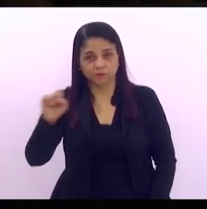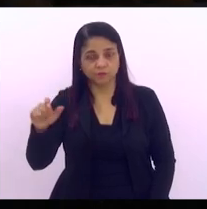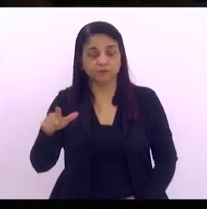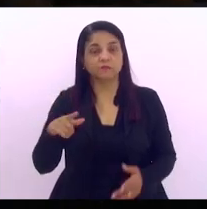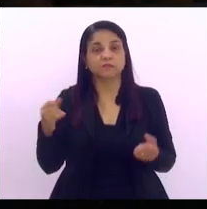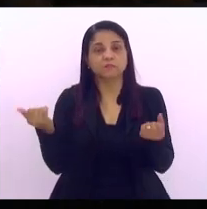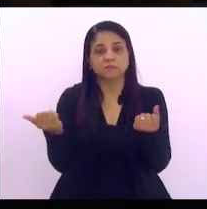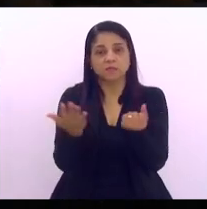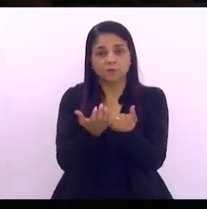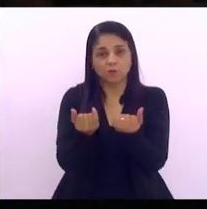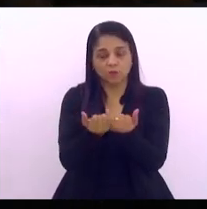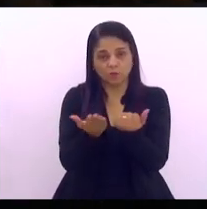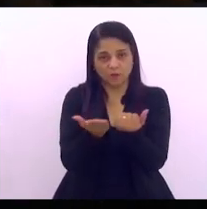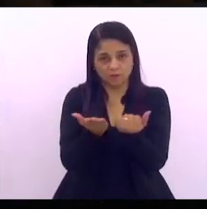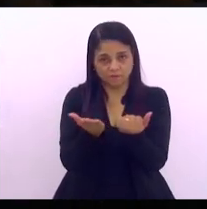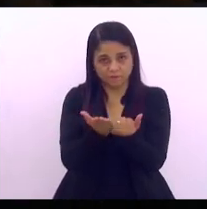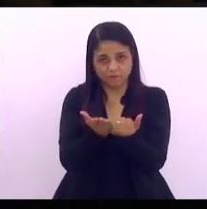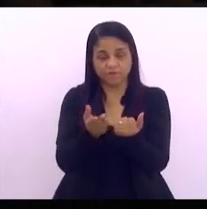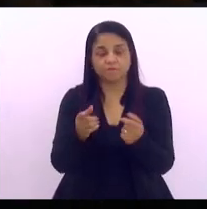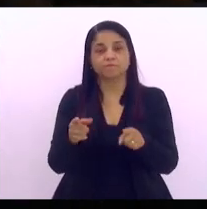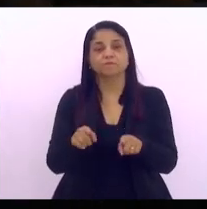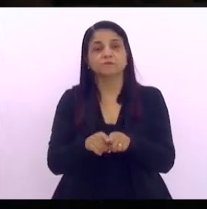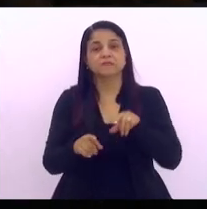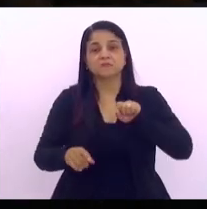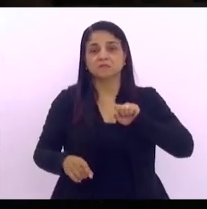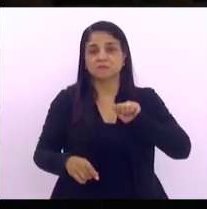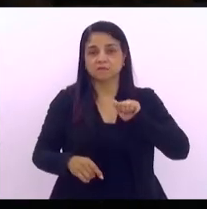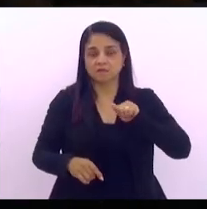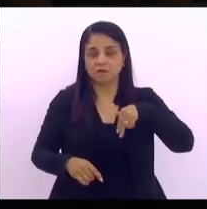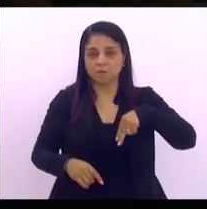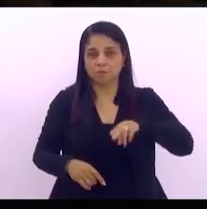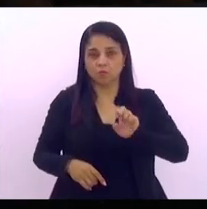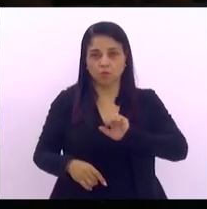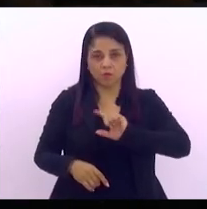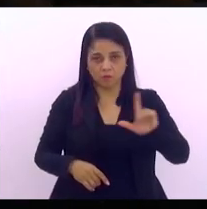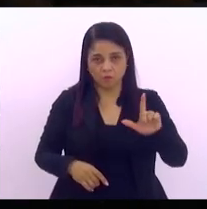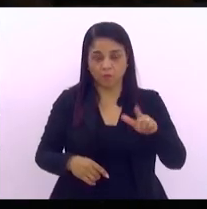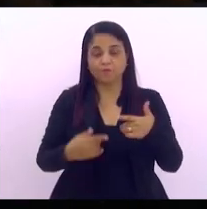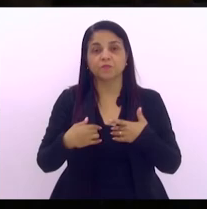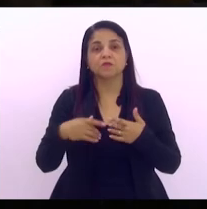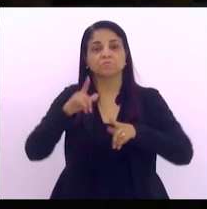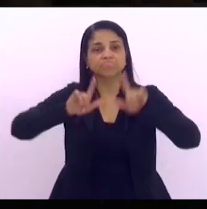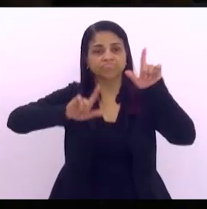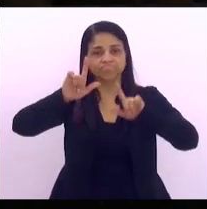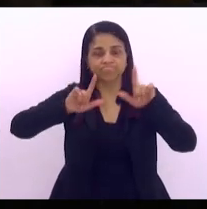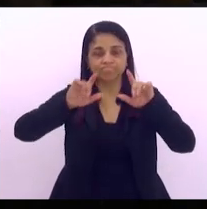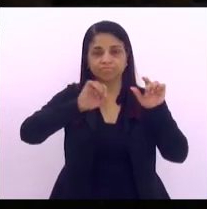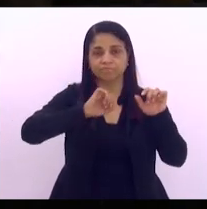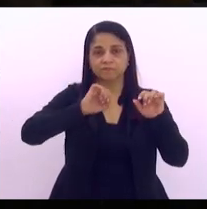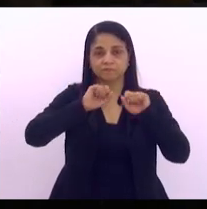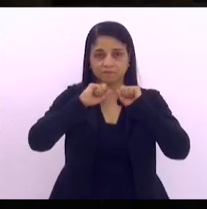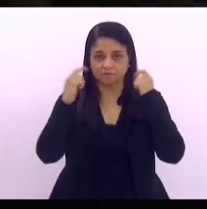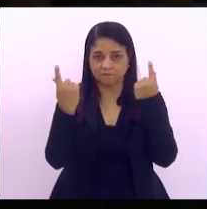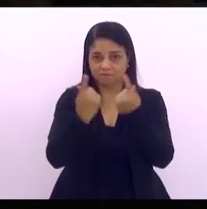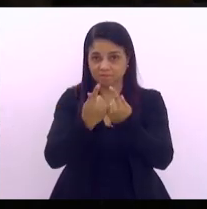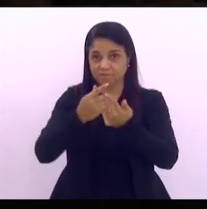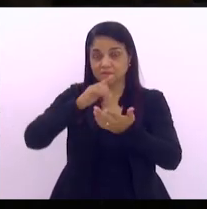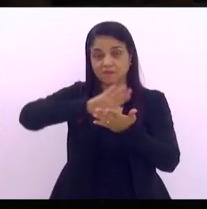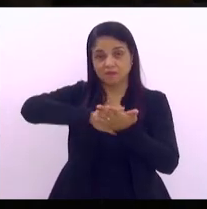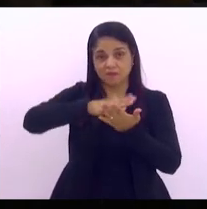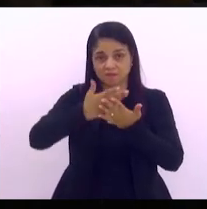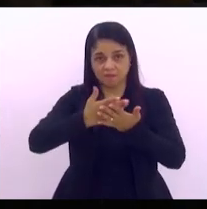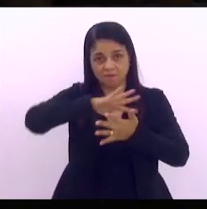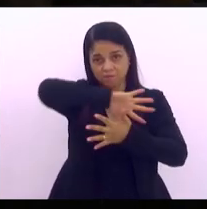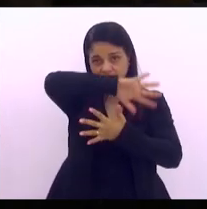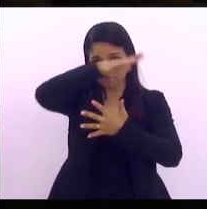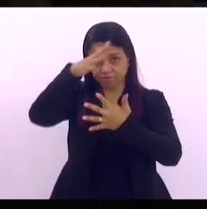Samuel Malafaia, senhoras e senhores telespectadores da TV Alerge, senhora intérprete